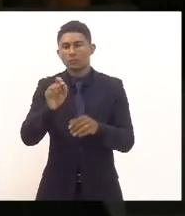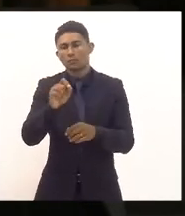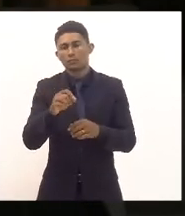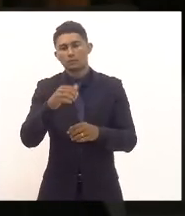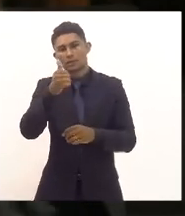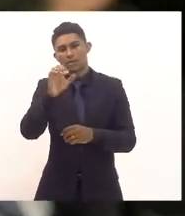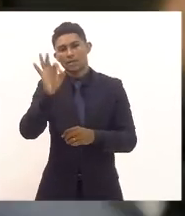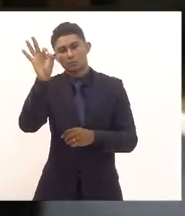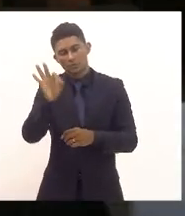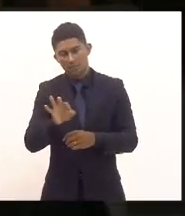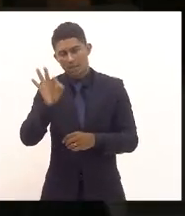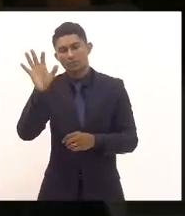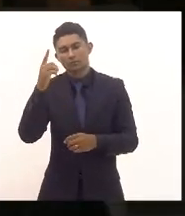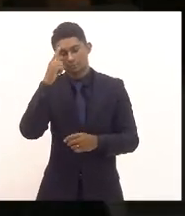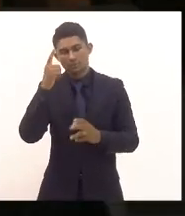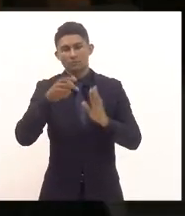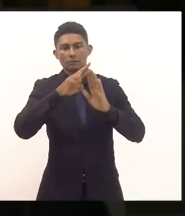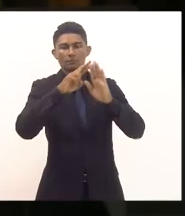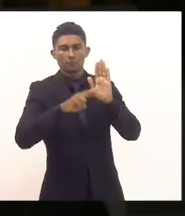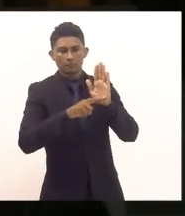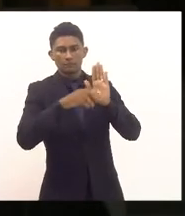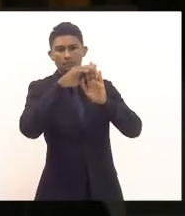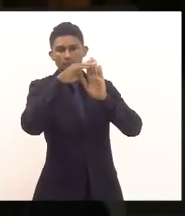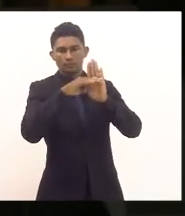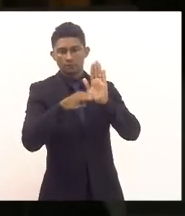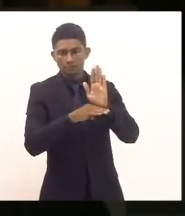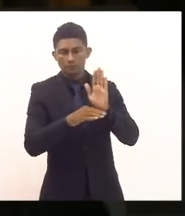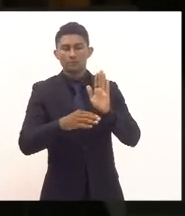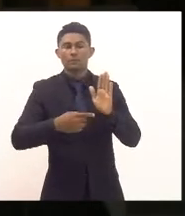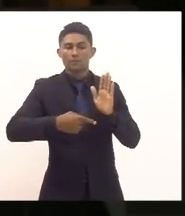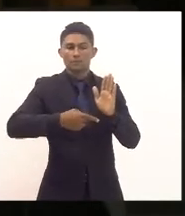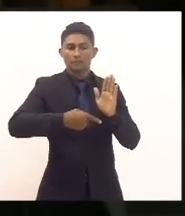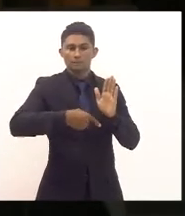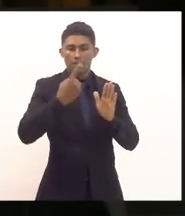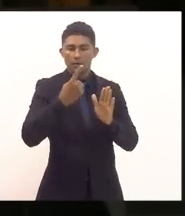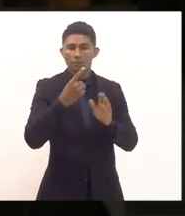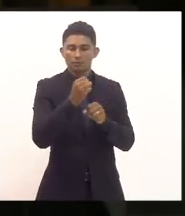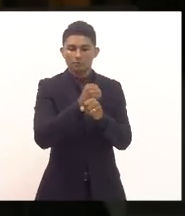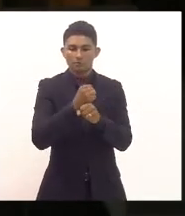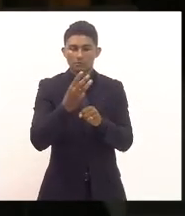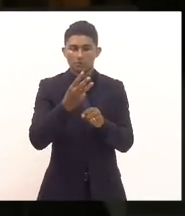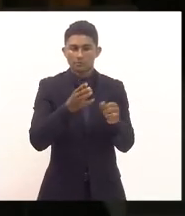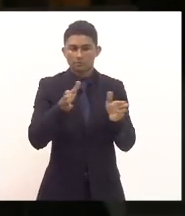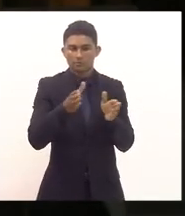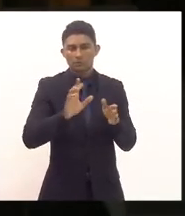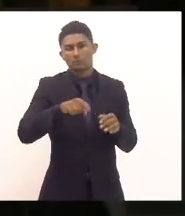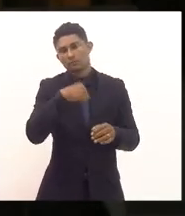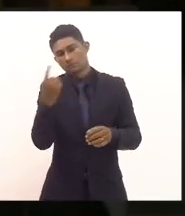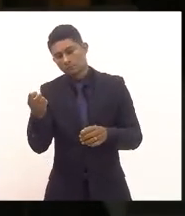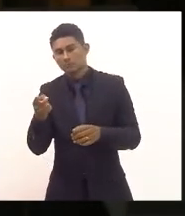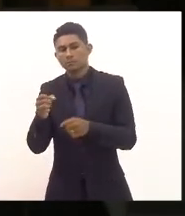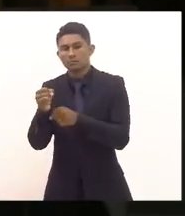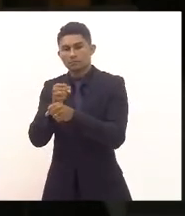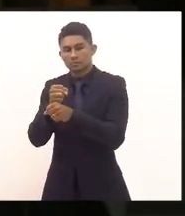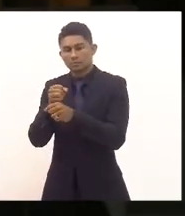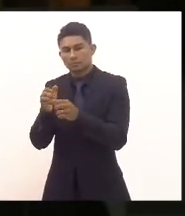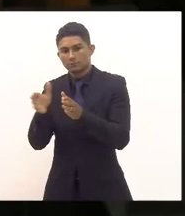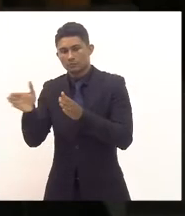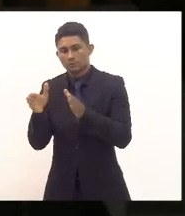como é a regra é o primeiro triênio e a partir daí cinco porcento